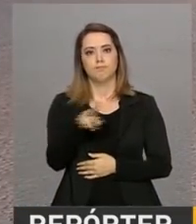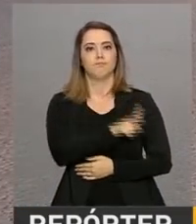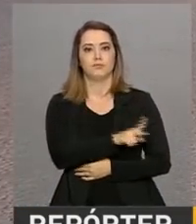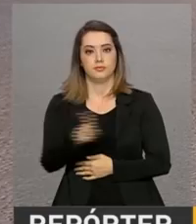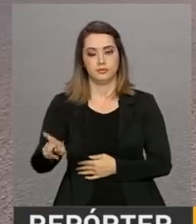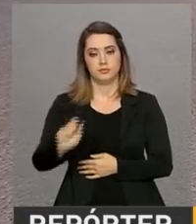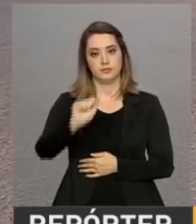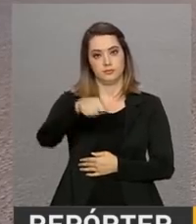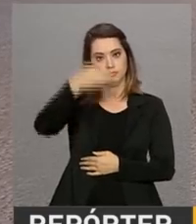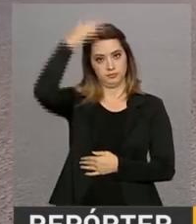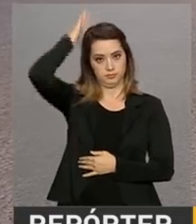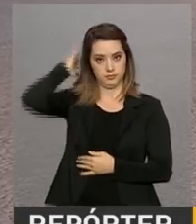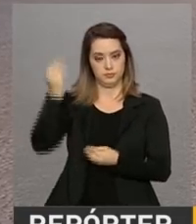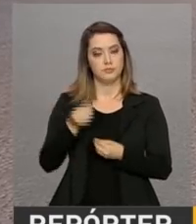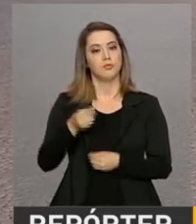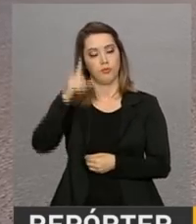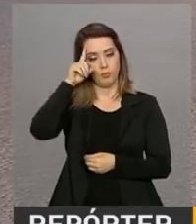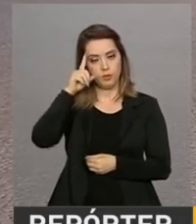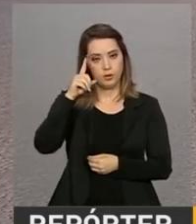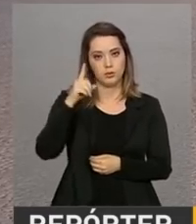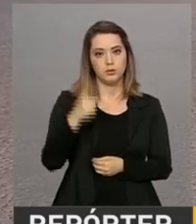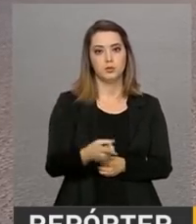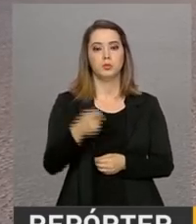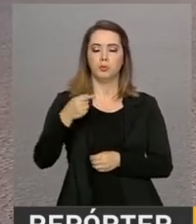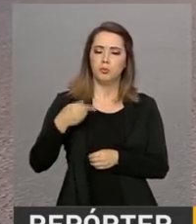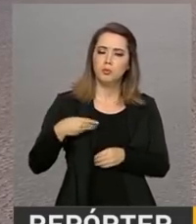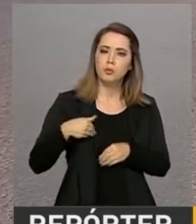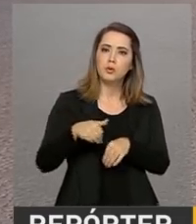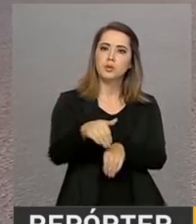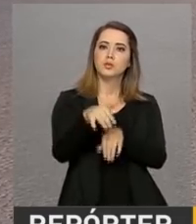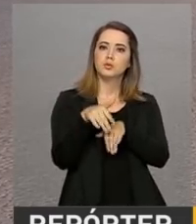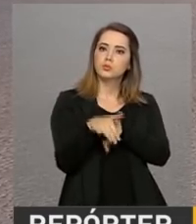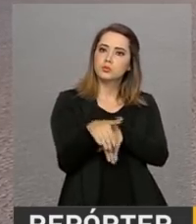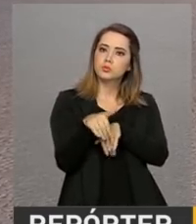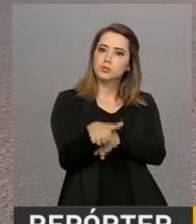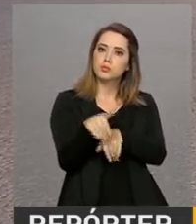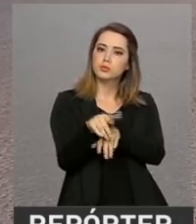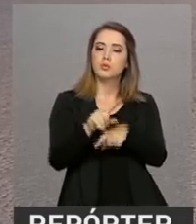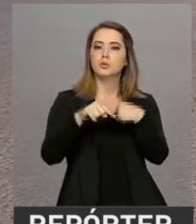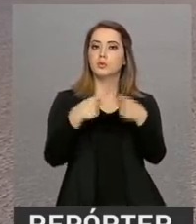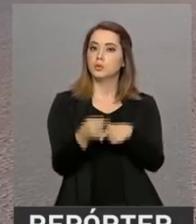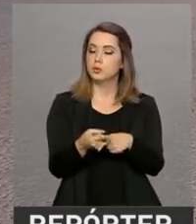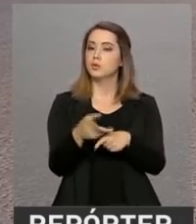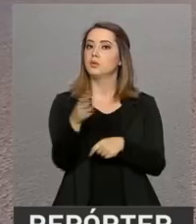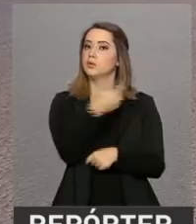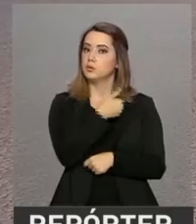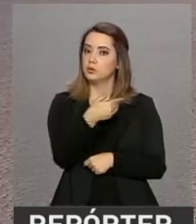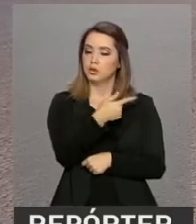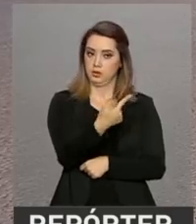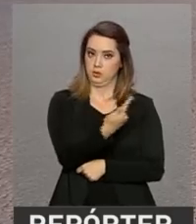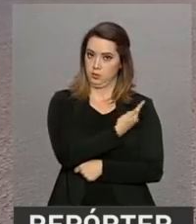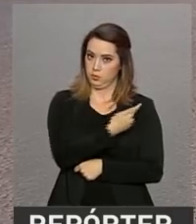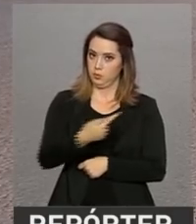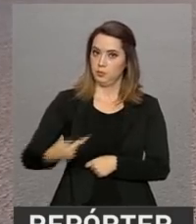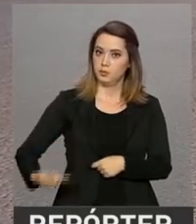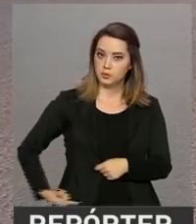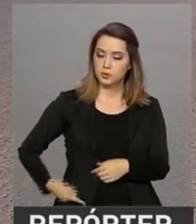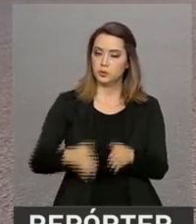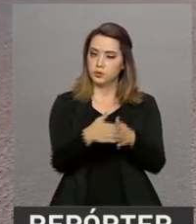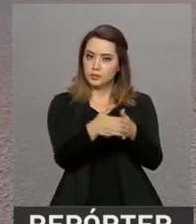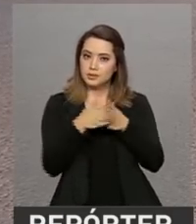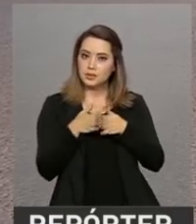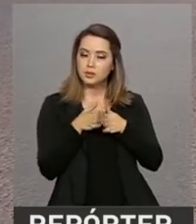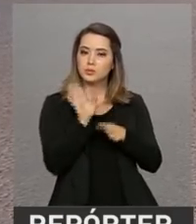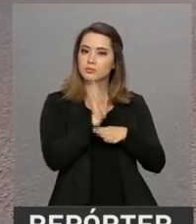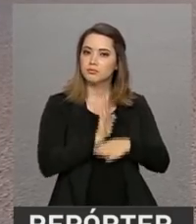exercício, Michel Temer, autorizou esse envio no domingo, depois de um pedido do governador do estado do Rio Grande do Norte, Robinson